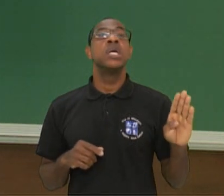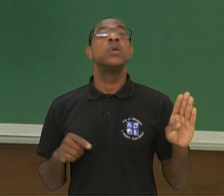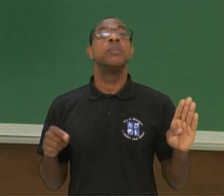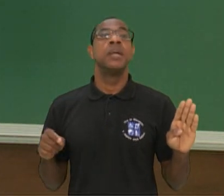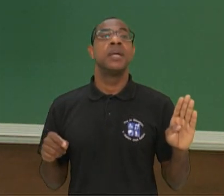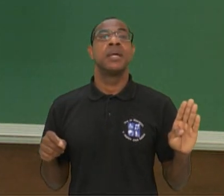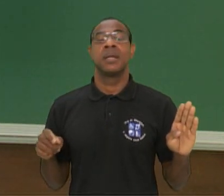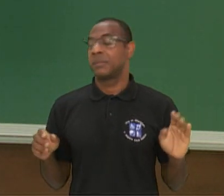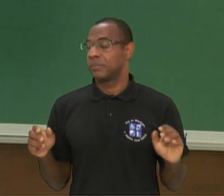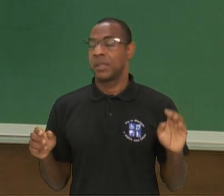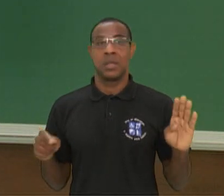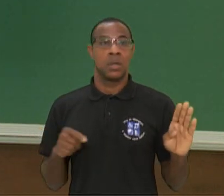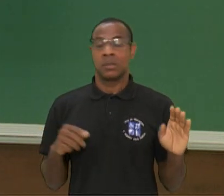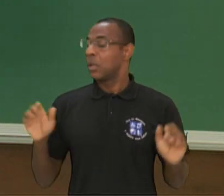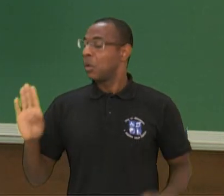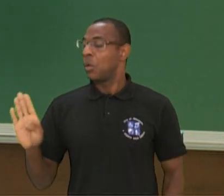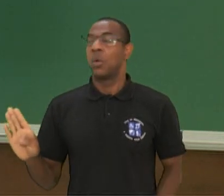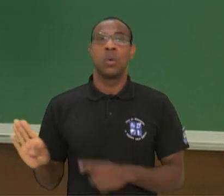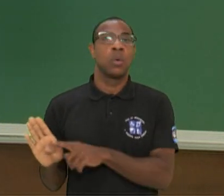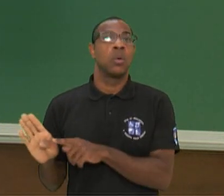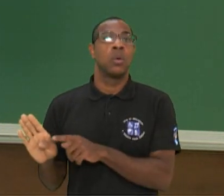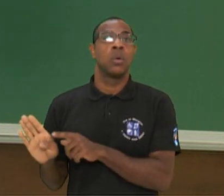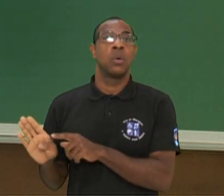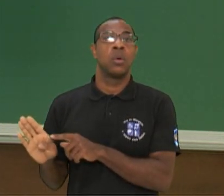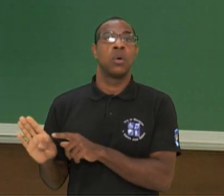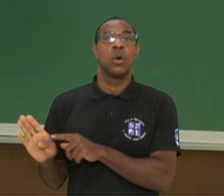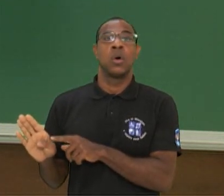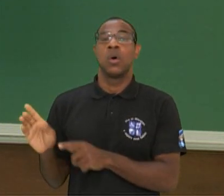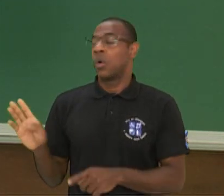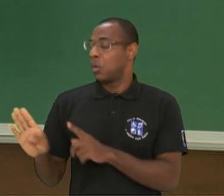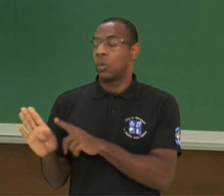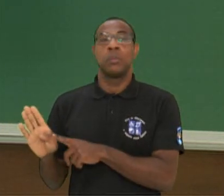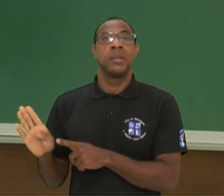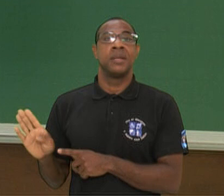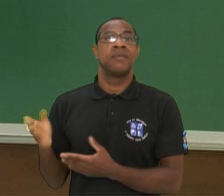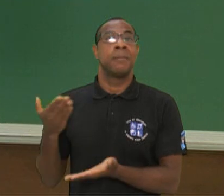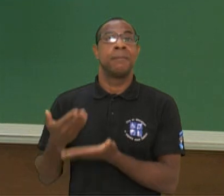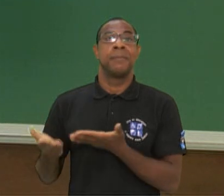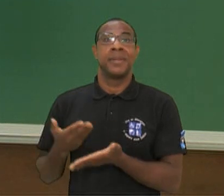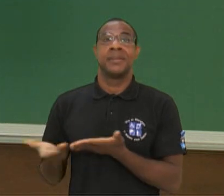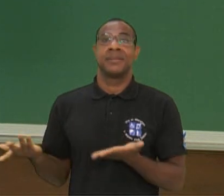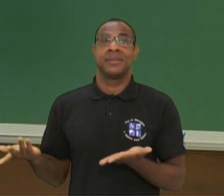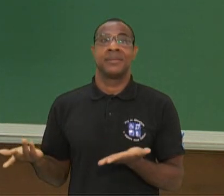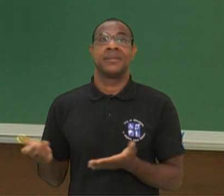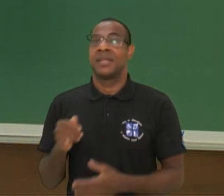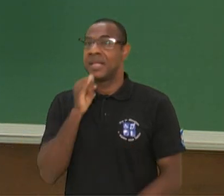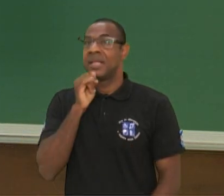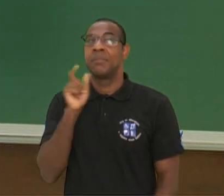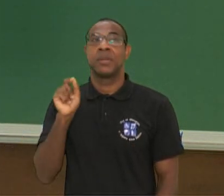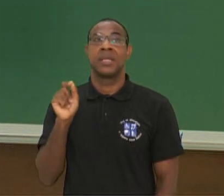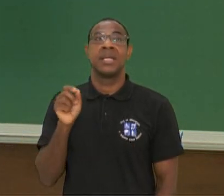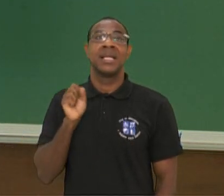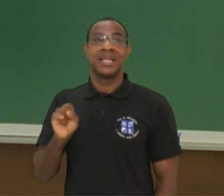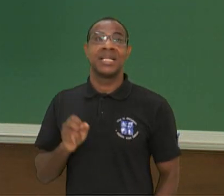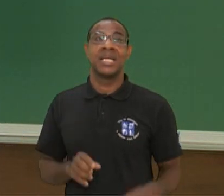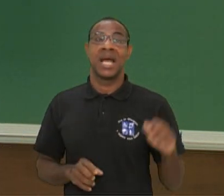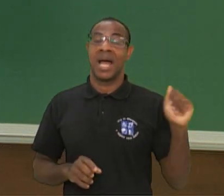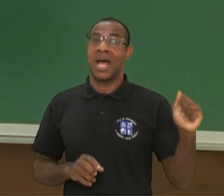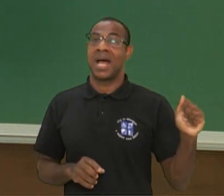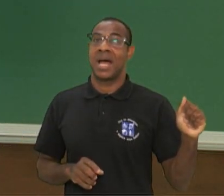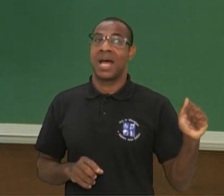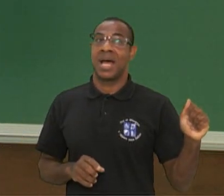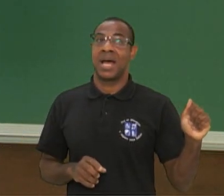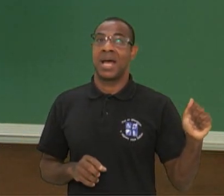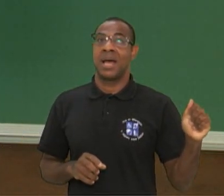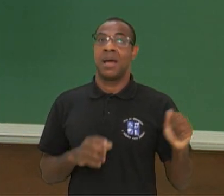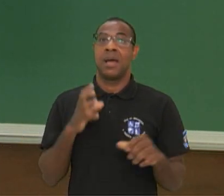vencer 3 sets primeiro é o atleta vencedor dessa partida. Então, no nosso exemplo, se o jogador A ele marcar o